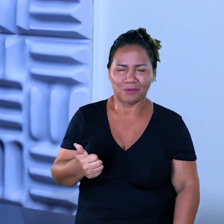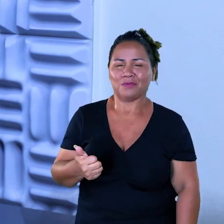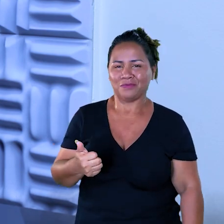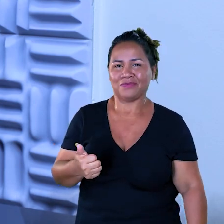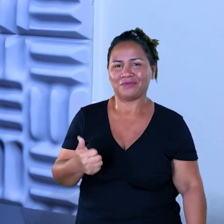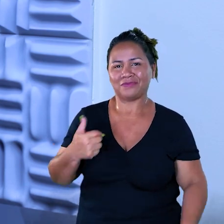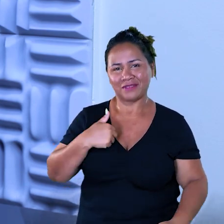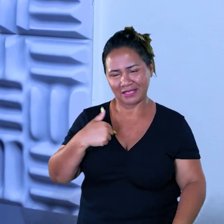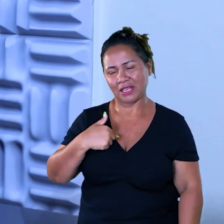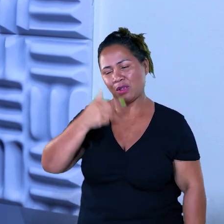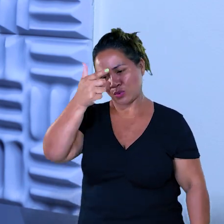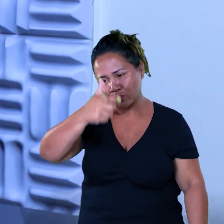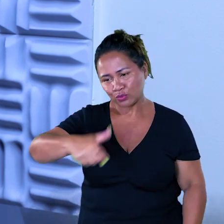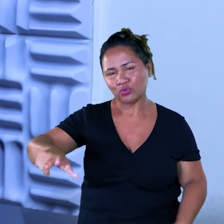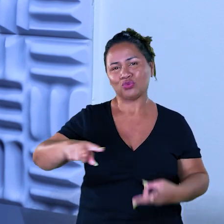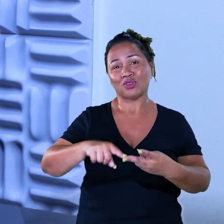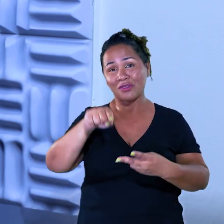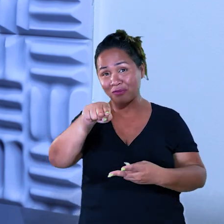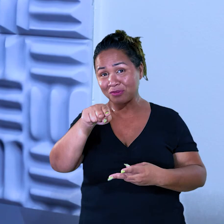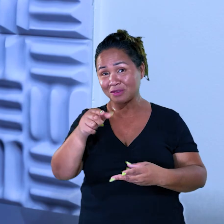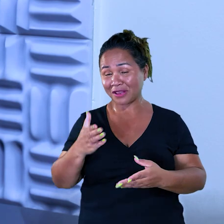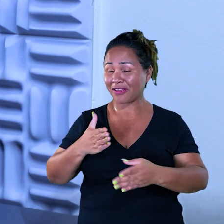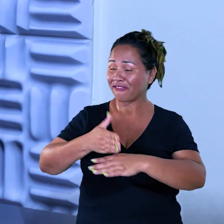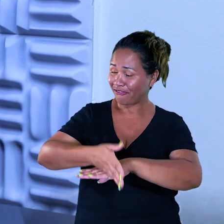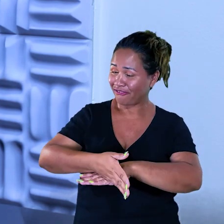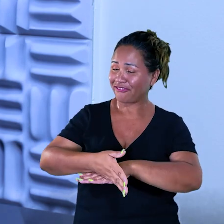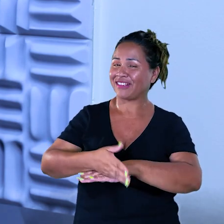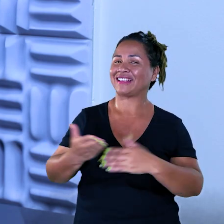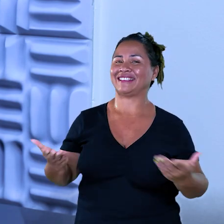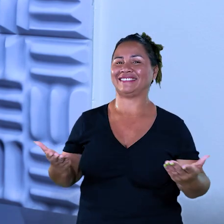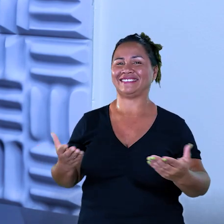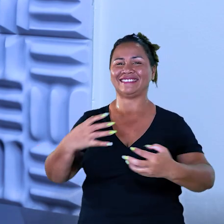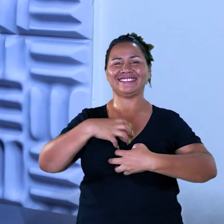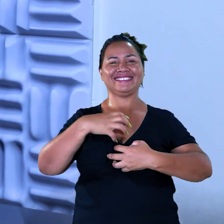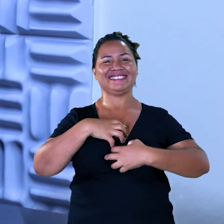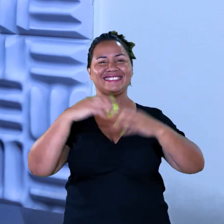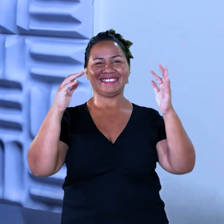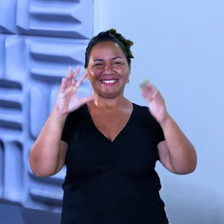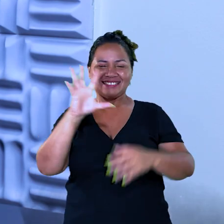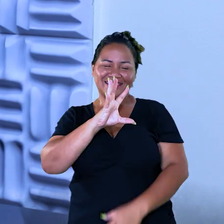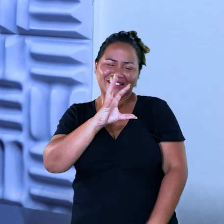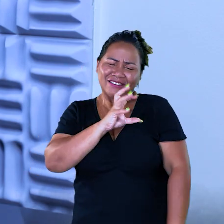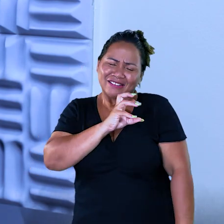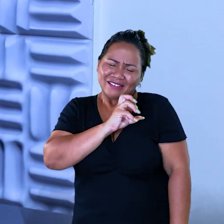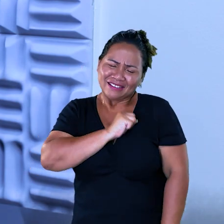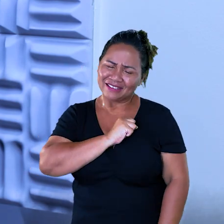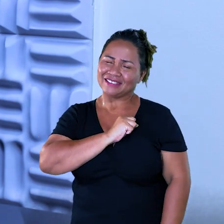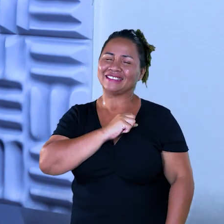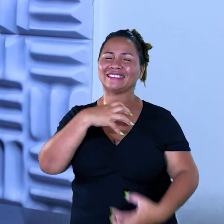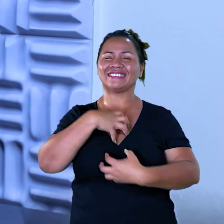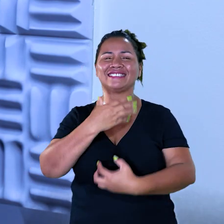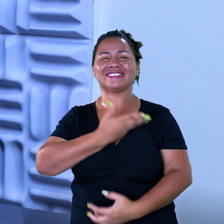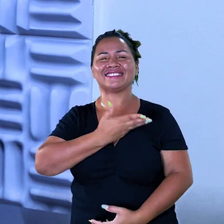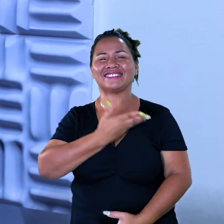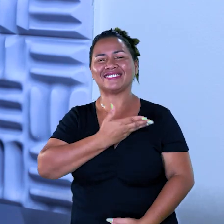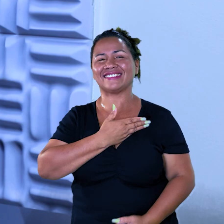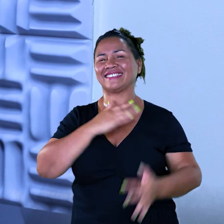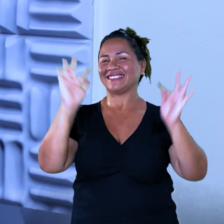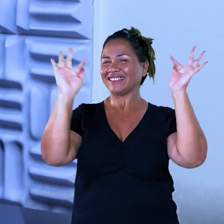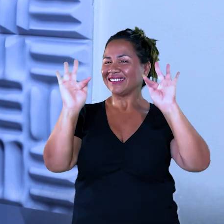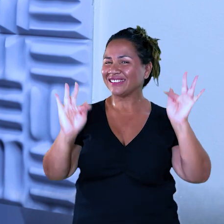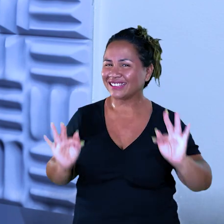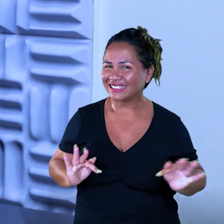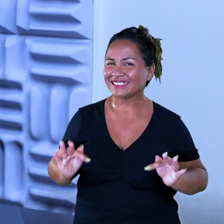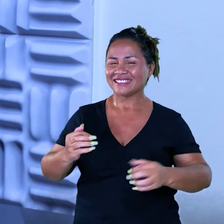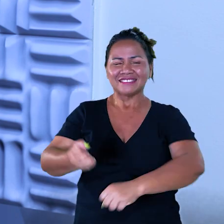Continuar. Eu vou continuar e você vai entrar, né? Minha amiga, eu fico muito feliz, emocionada com a sua jornada. Quer deixar